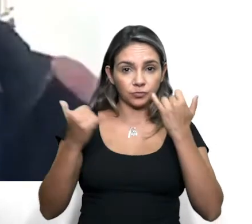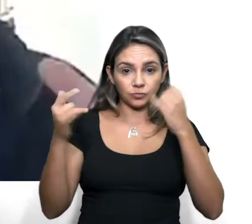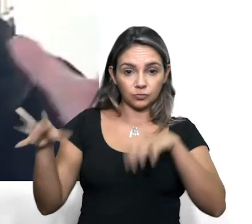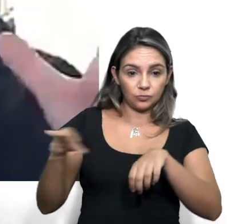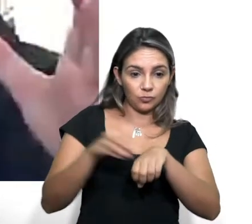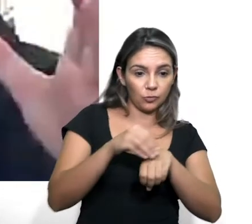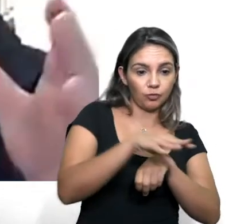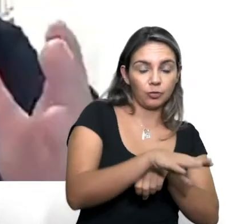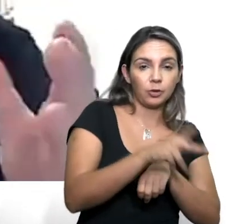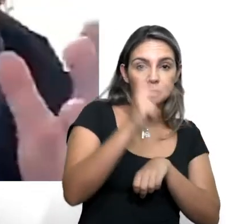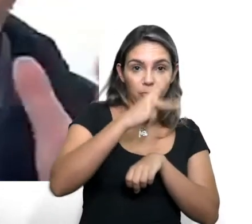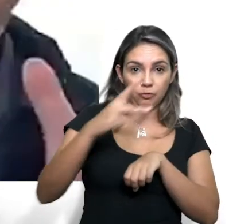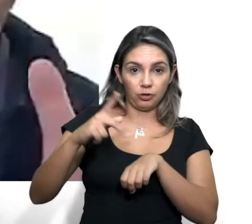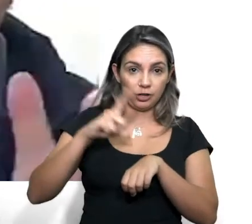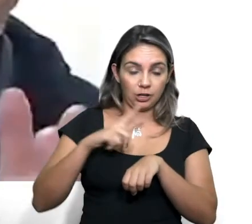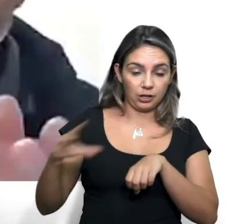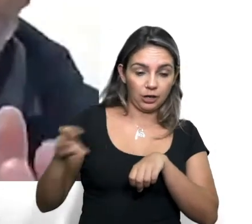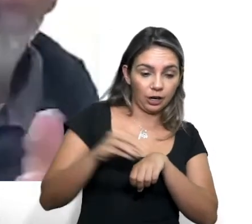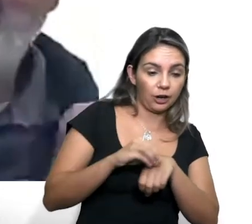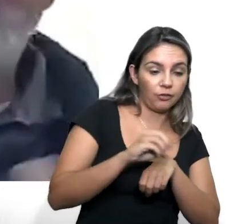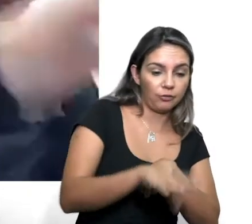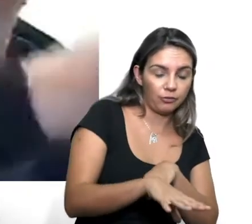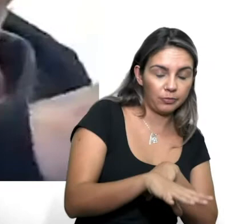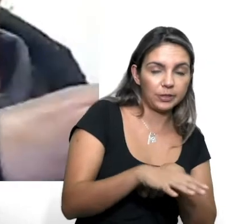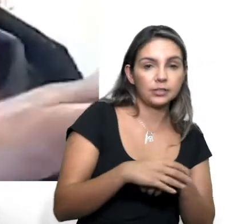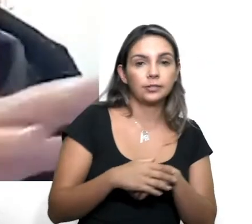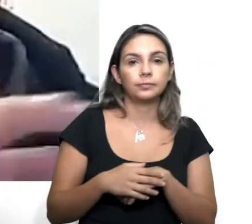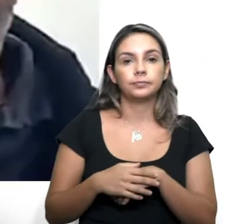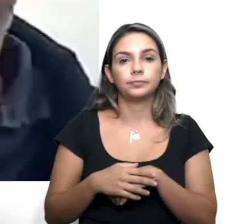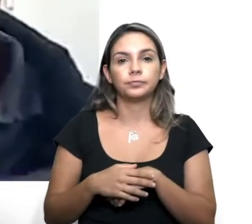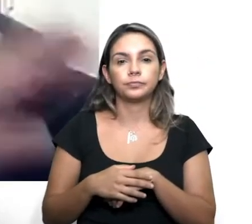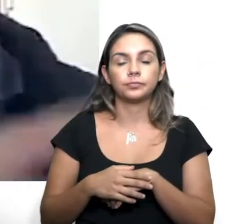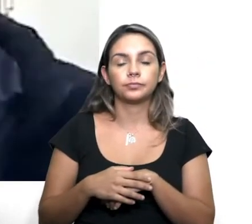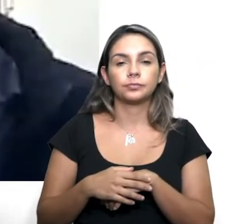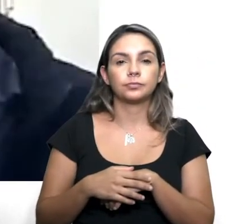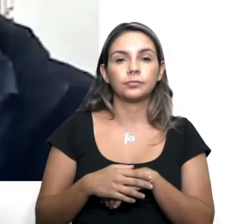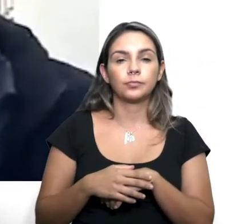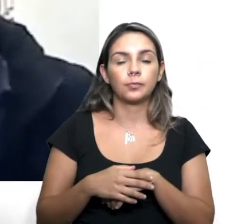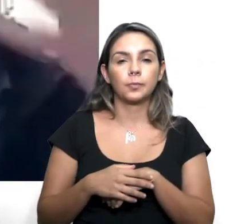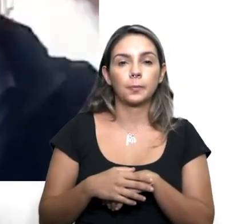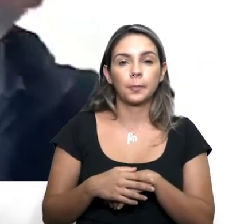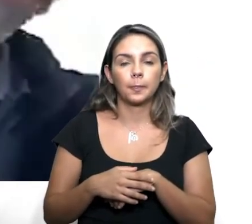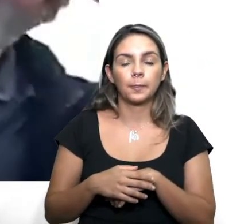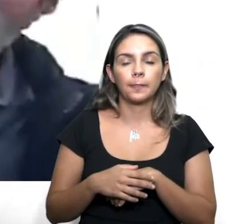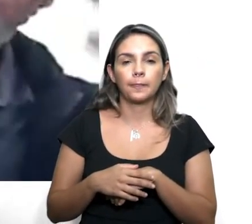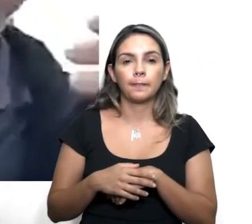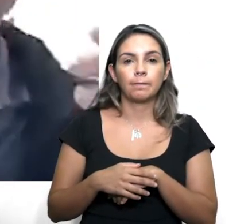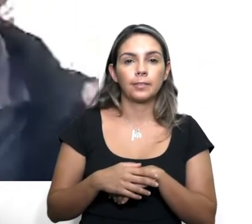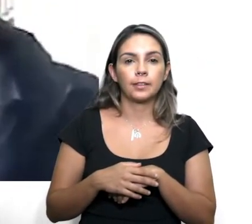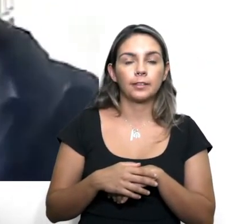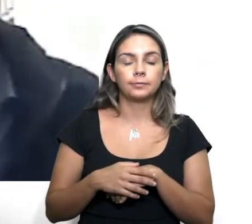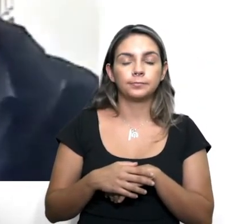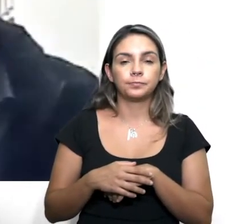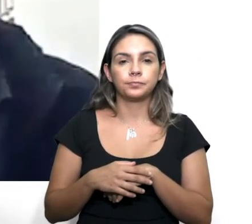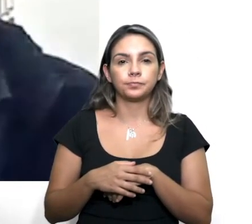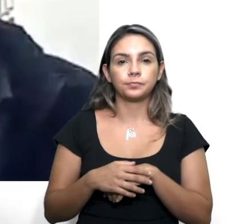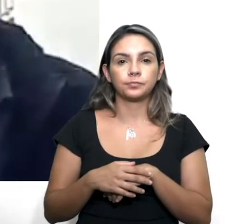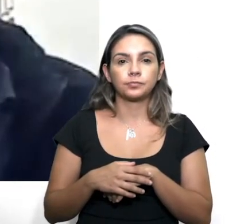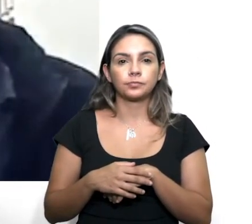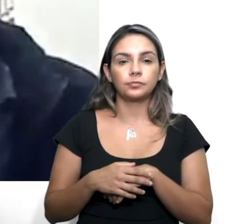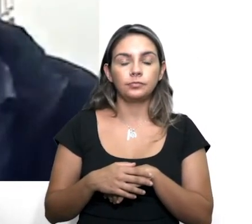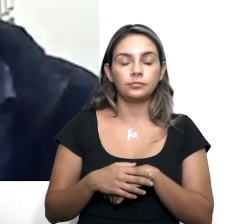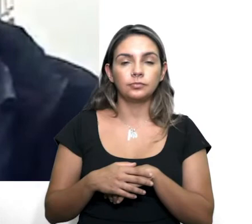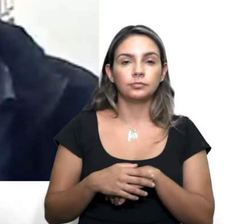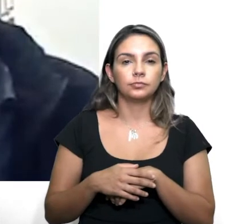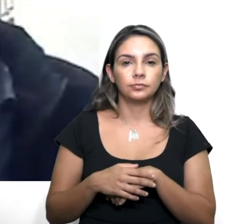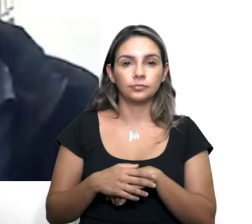se o professor tivesse informação e desembarca e atira a mercadoria, que é a informação para cima do aluno, e o aluno morre